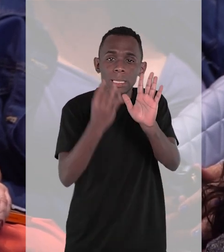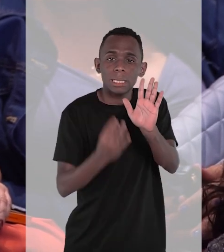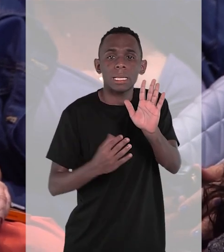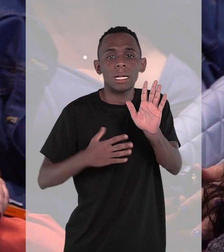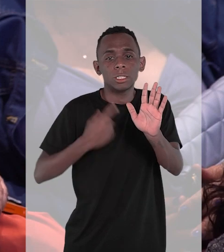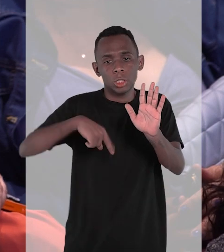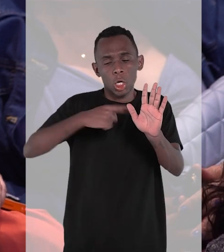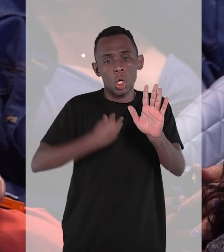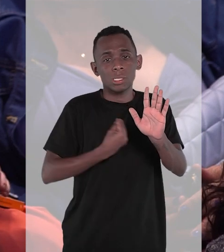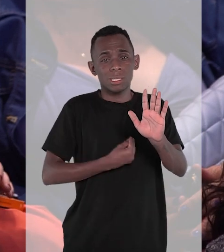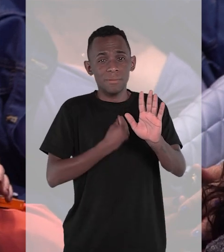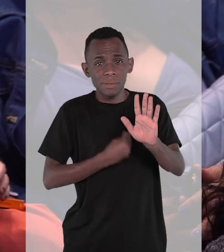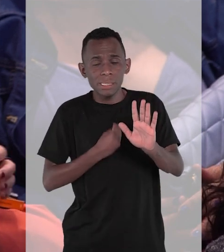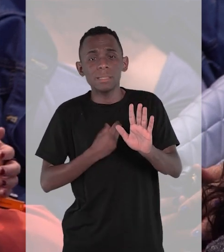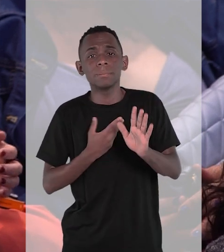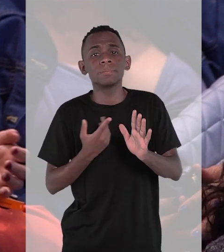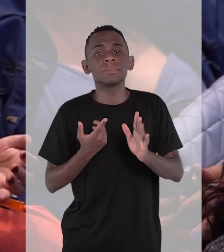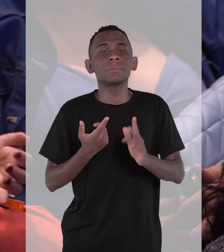gente escreve,